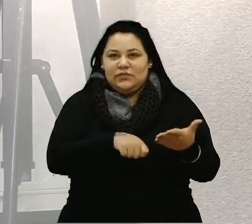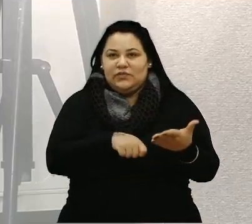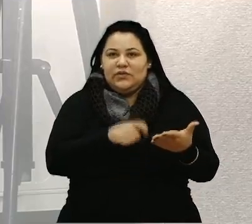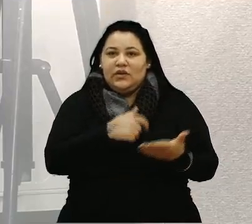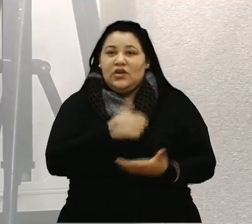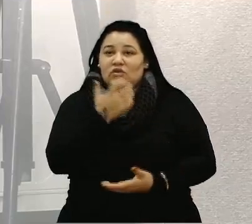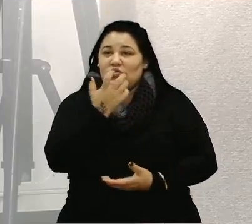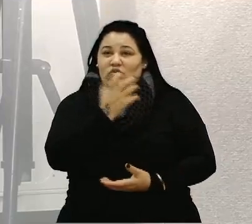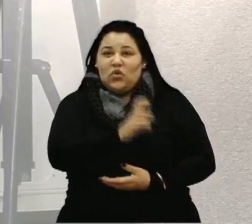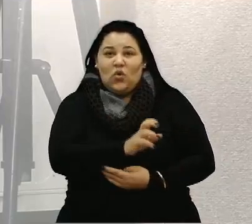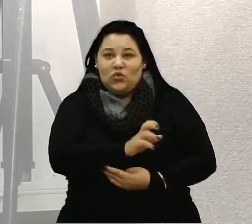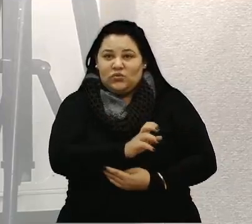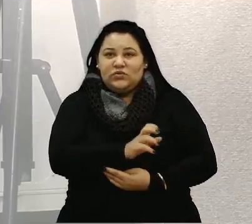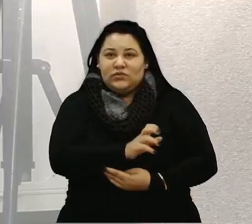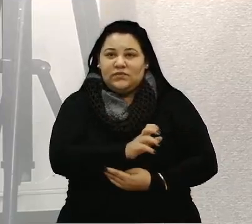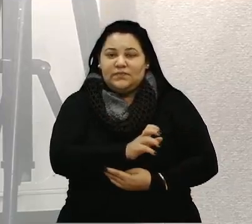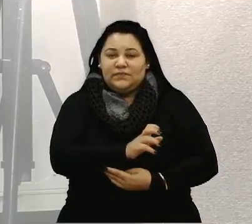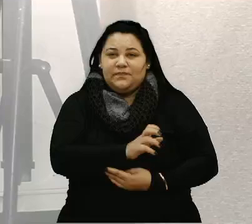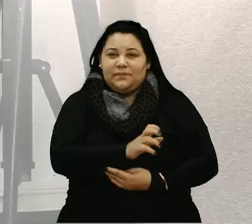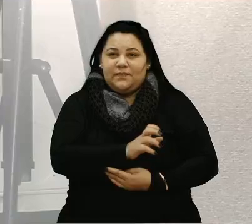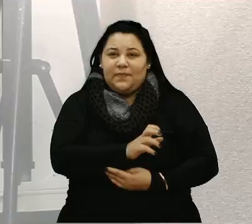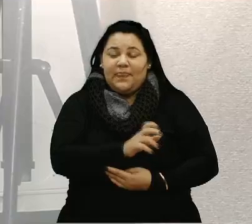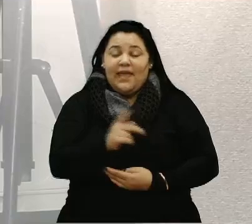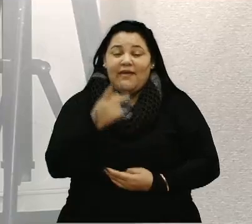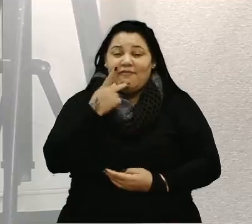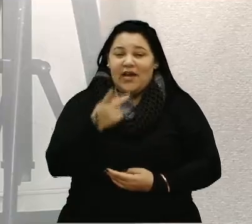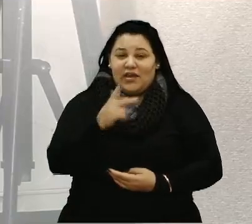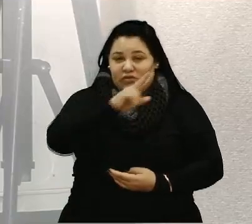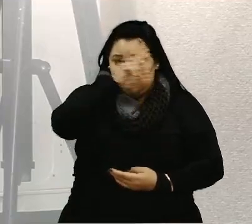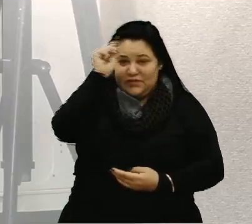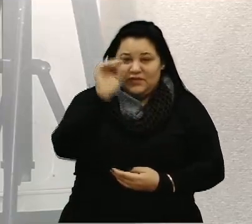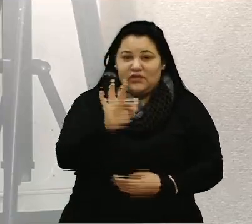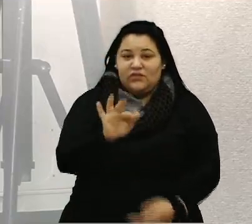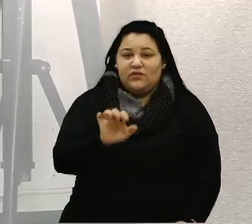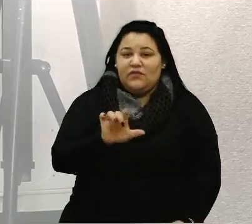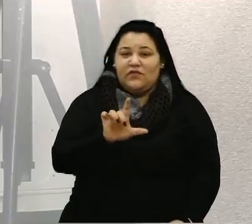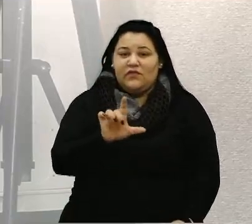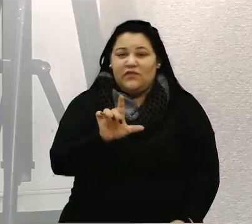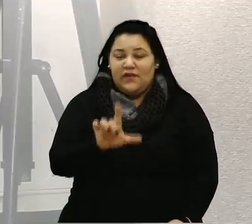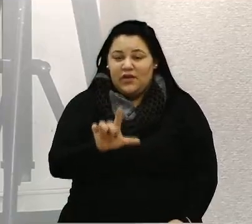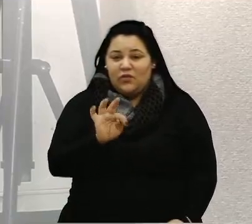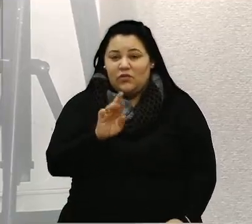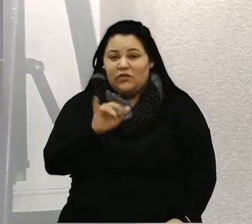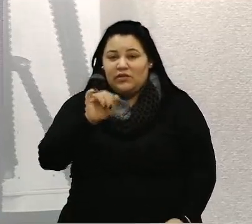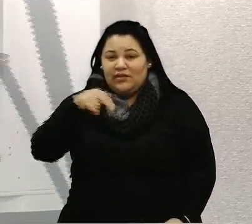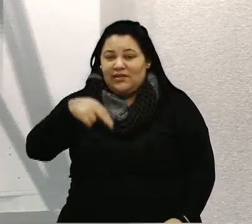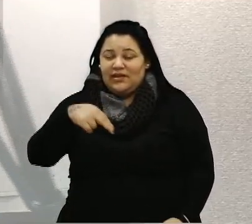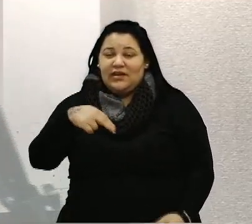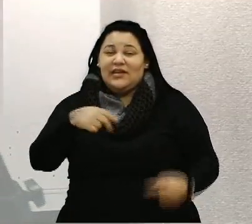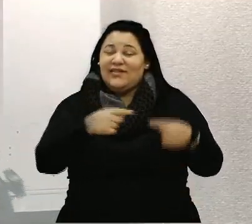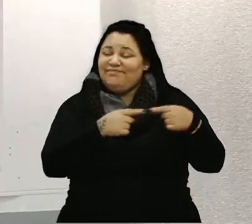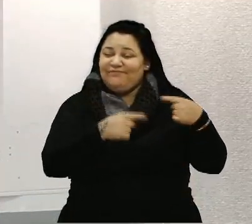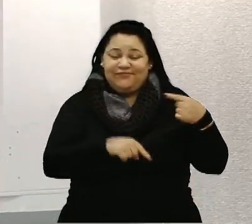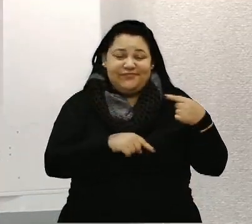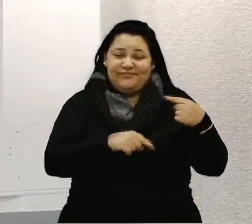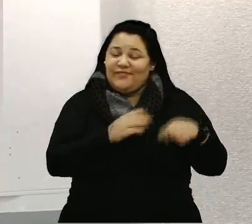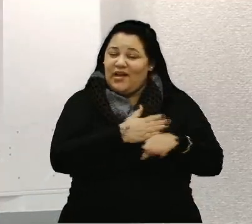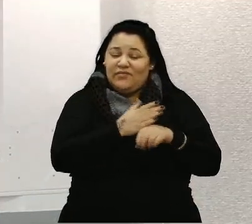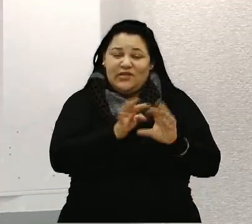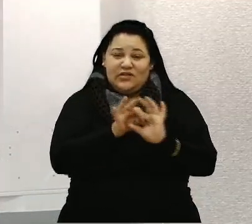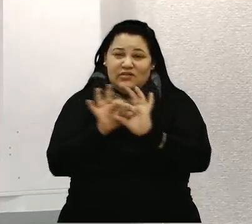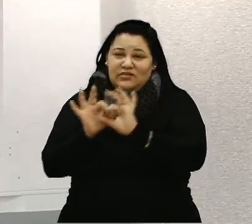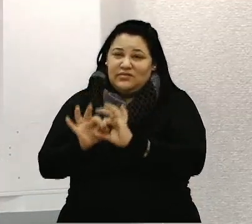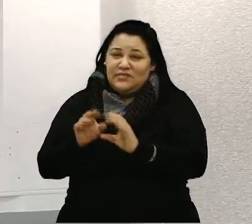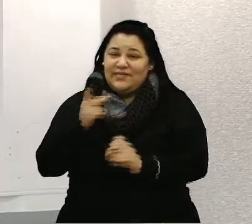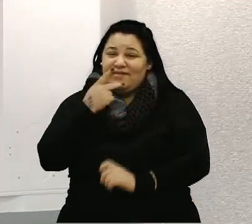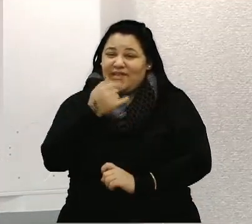fala do prefeito Feltrin. Acho ela totalmente fora do contexto. Foi uma fala infeliz e